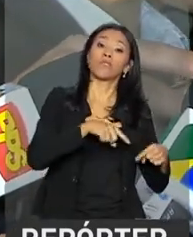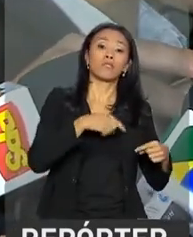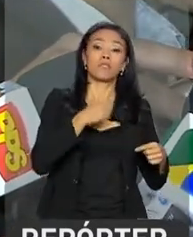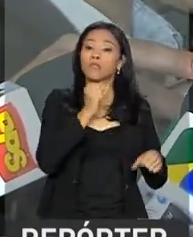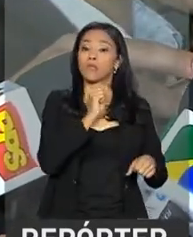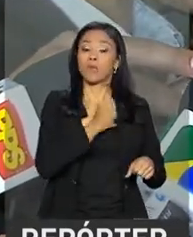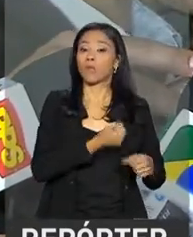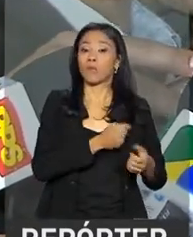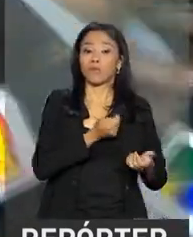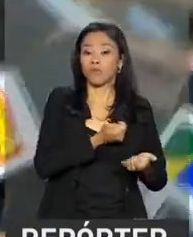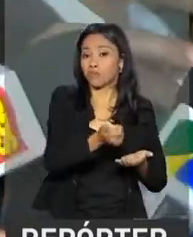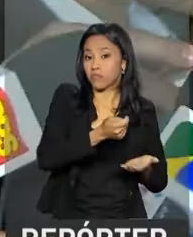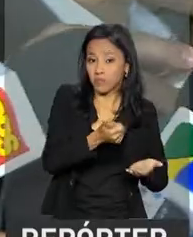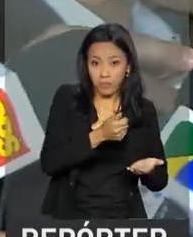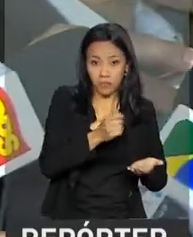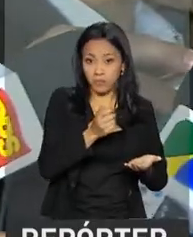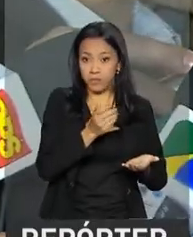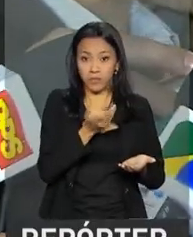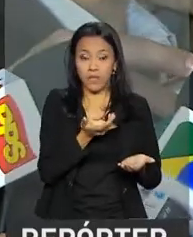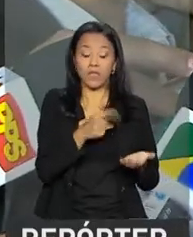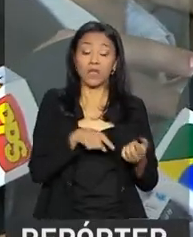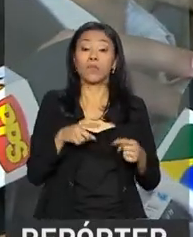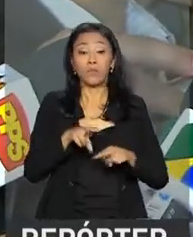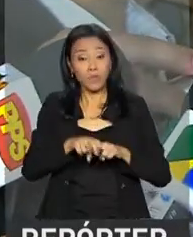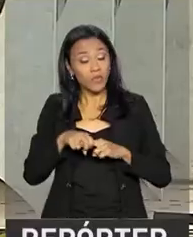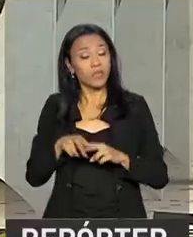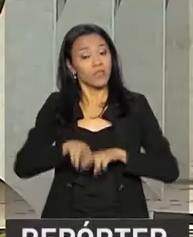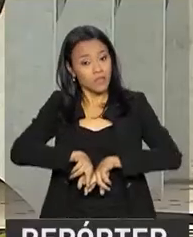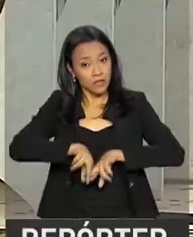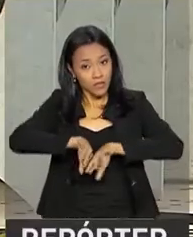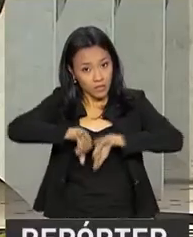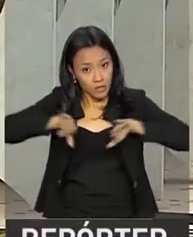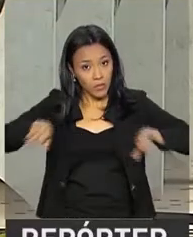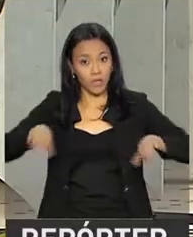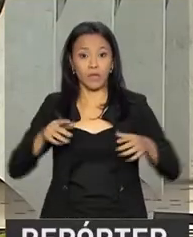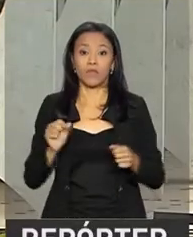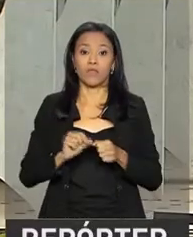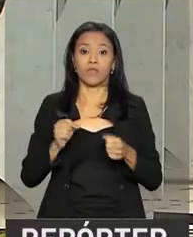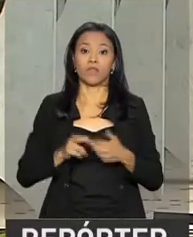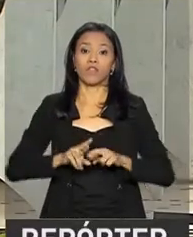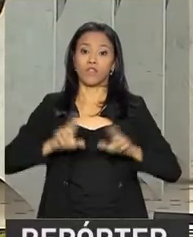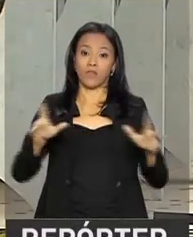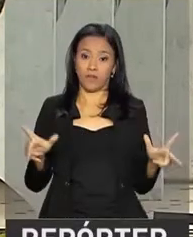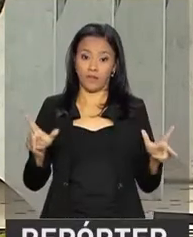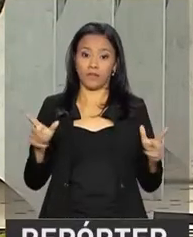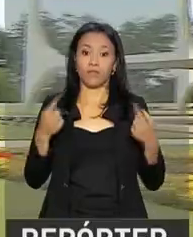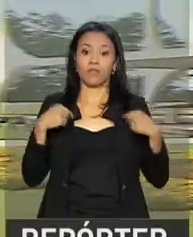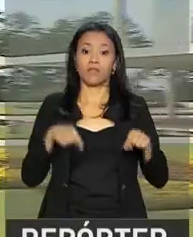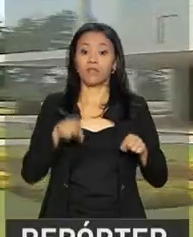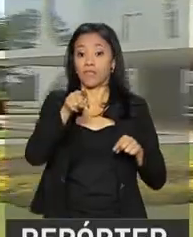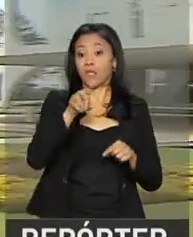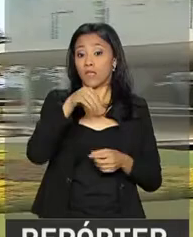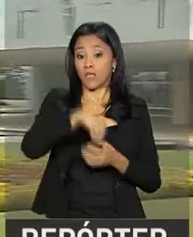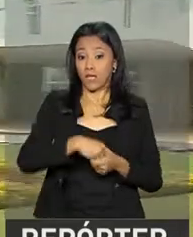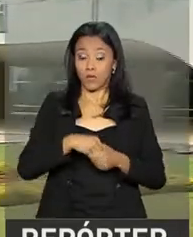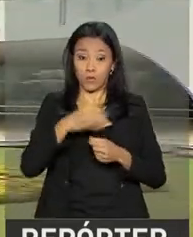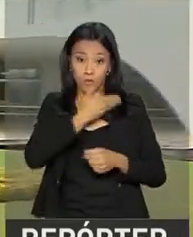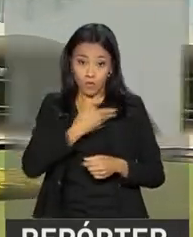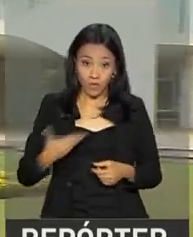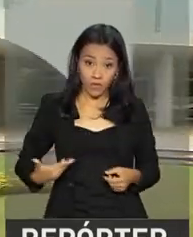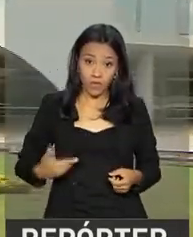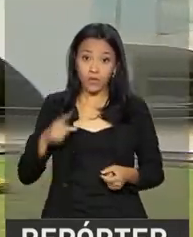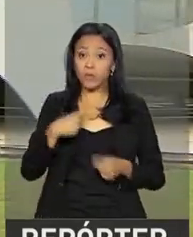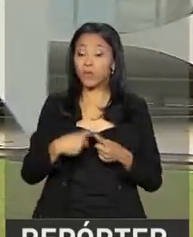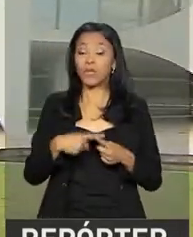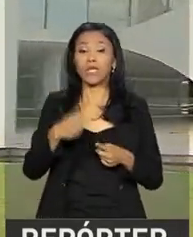contribuir então nós resolvemos fazer esta distinção na avaliação do governo as mudanças são importantes porque não retiram